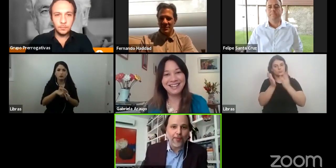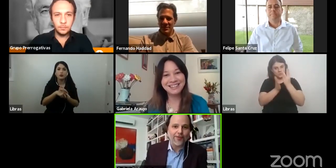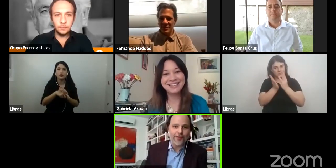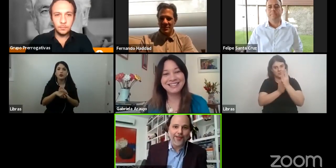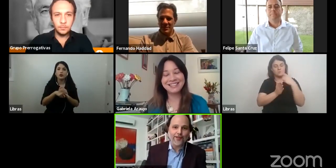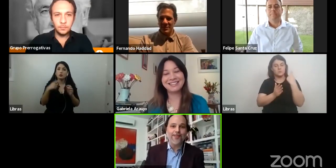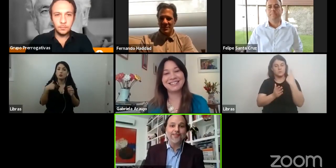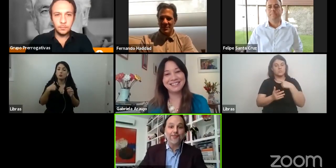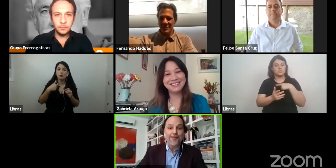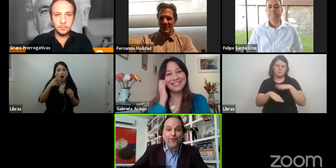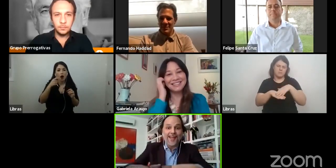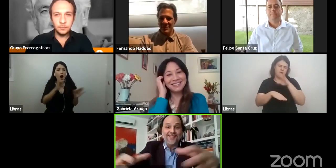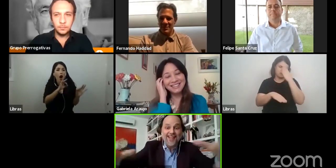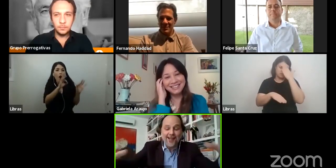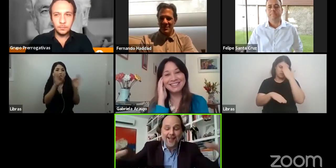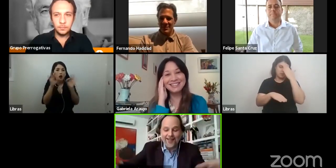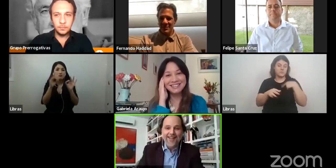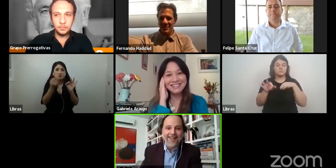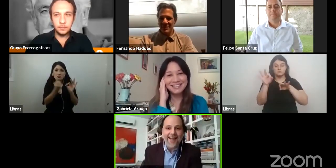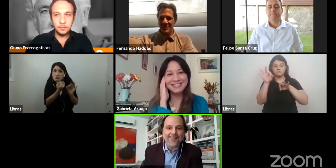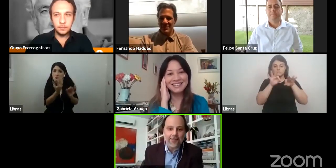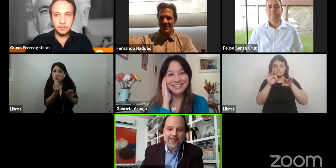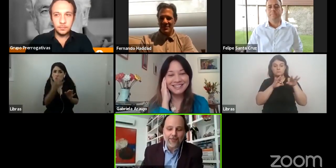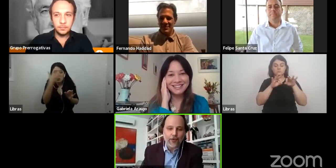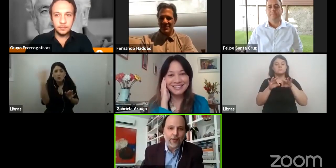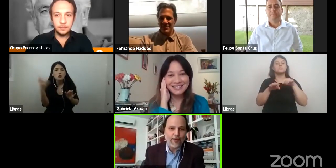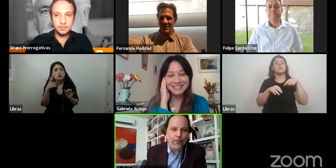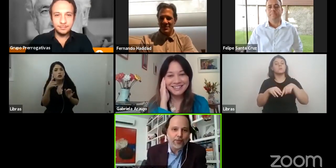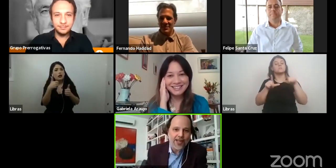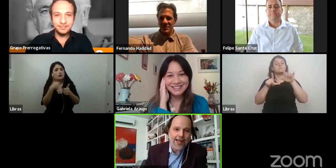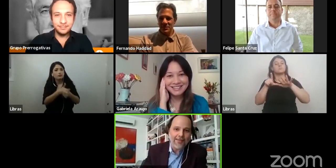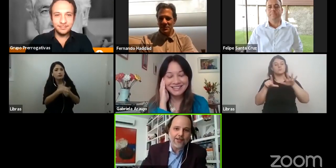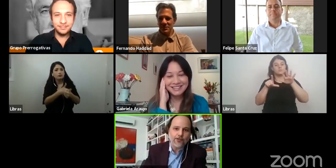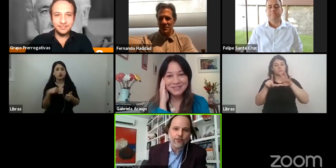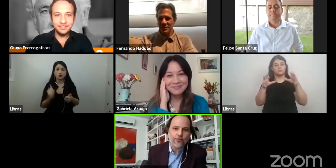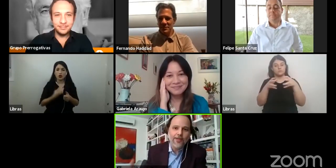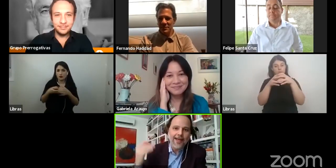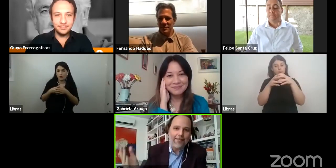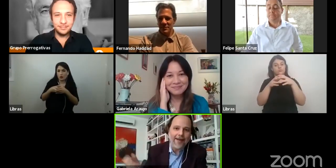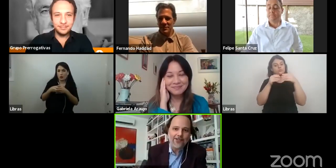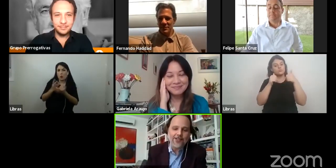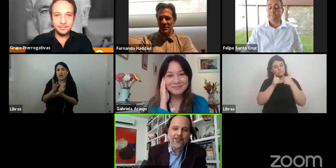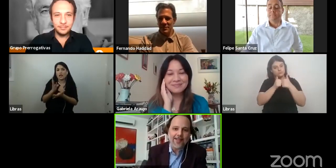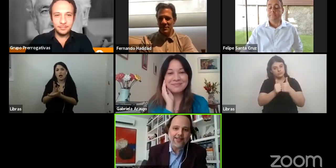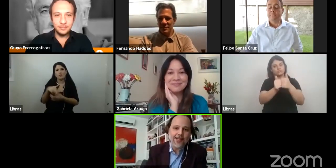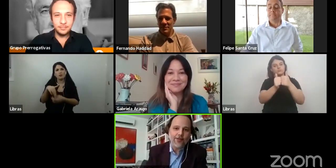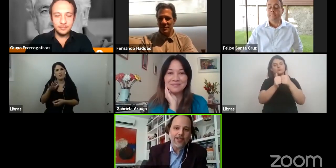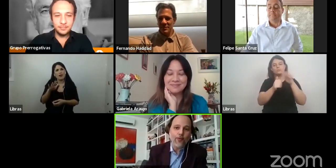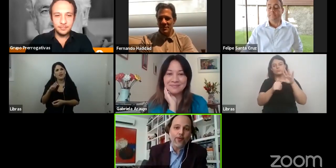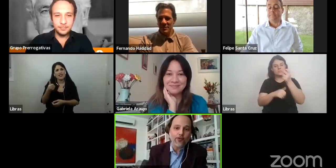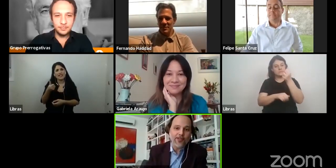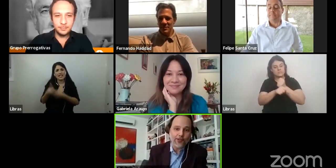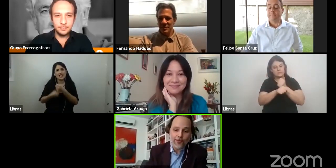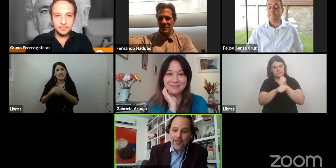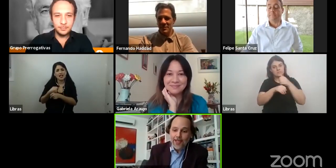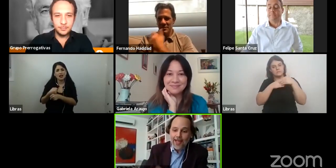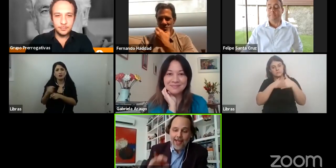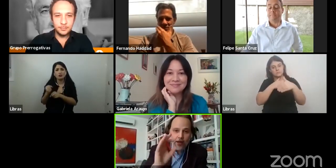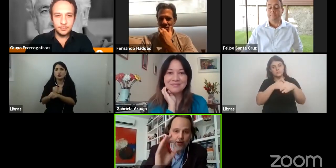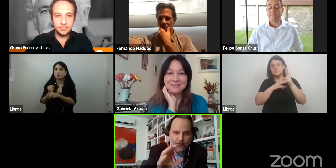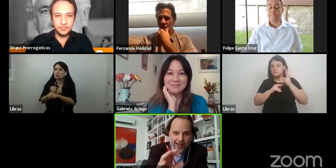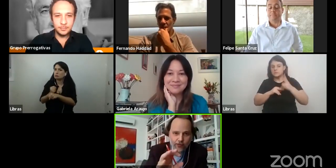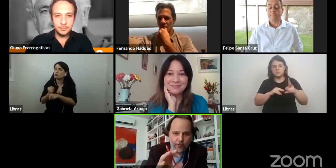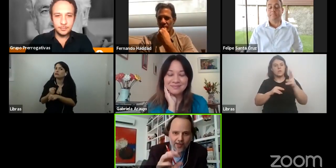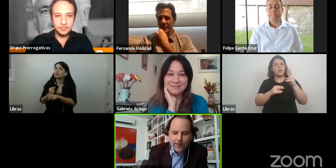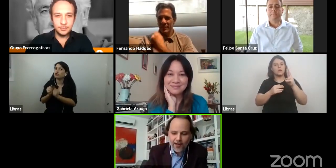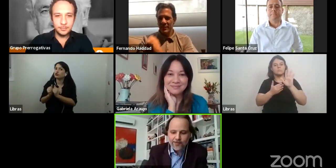nós somos mais do que isso, mas estamos organizados nessa plataforma, um grupo que já caminha junto há mais de 6 anos e que nunca se obtiu. É,